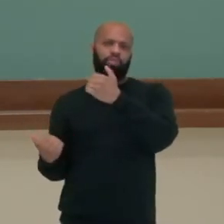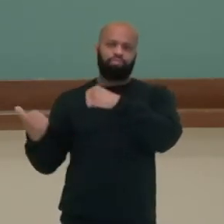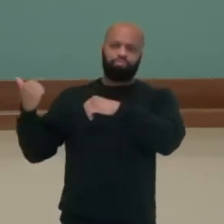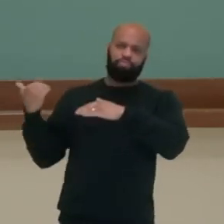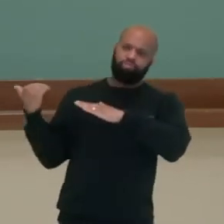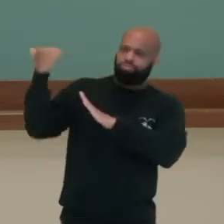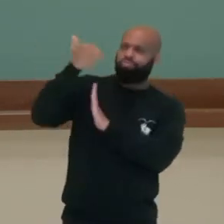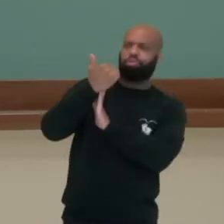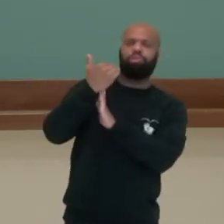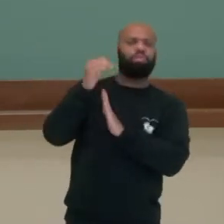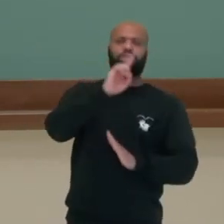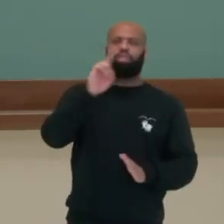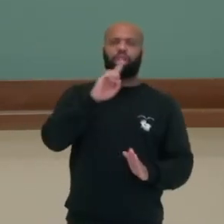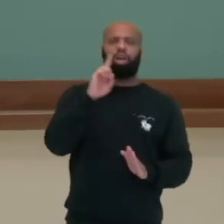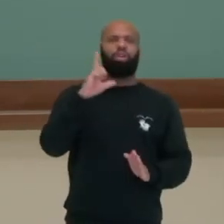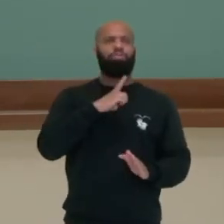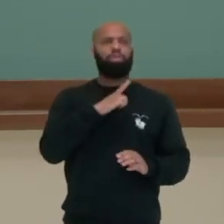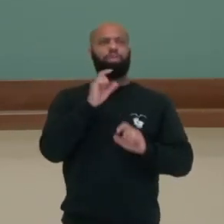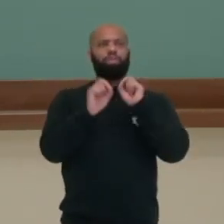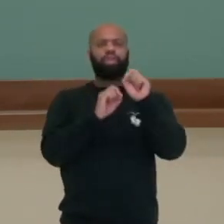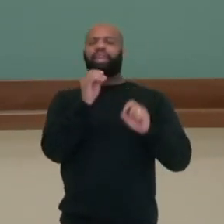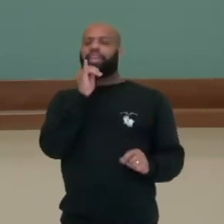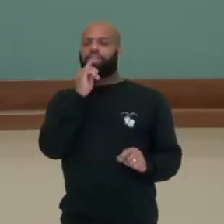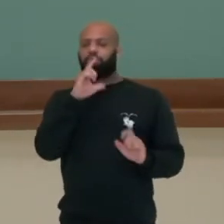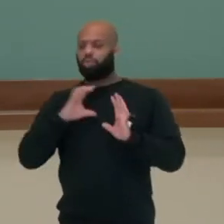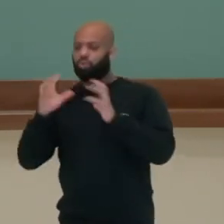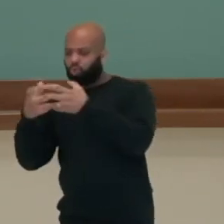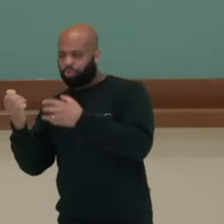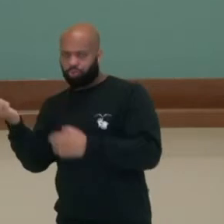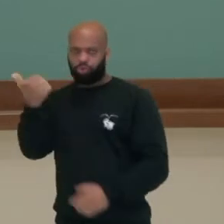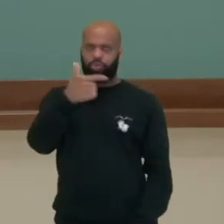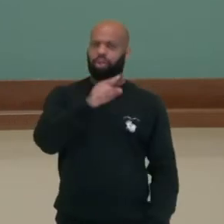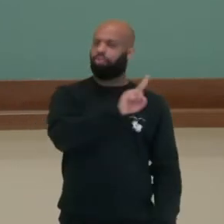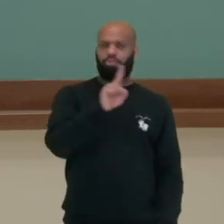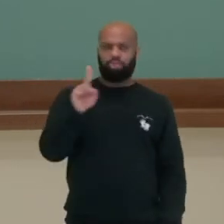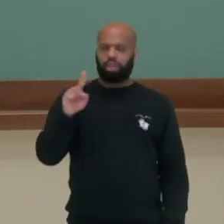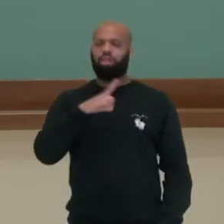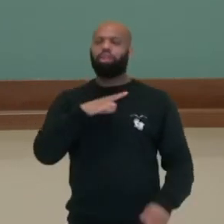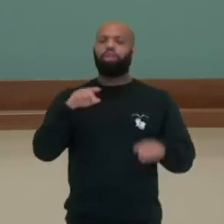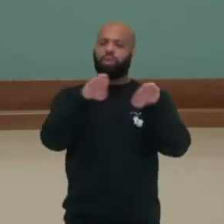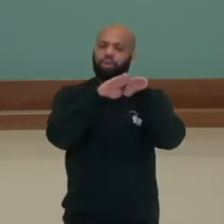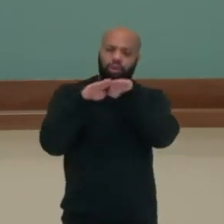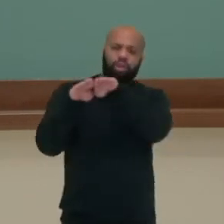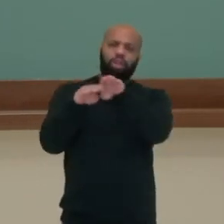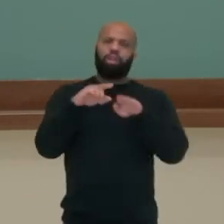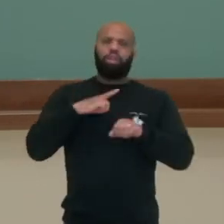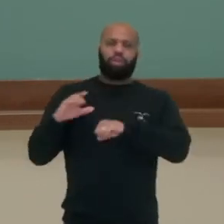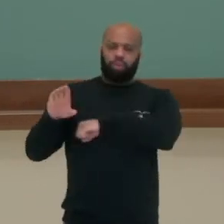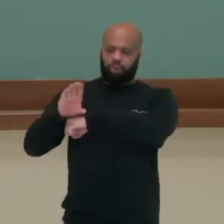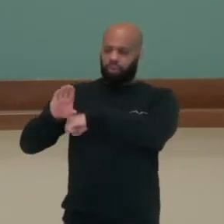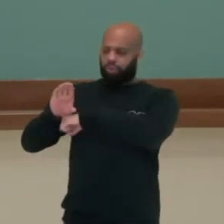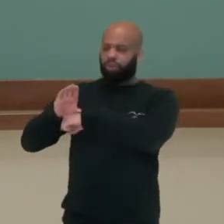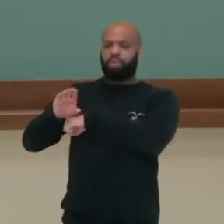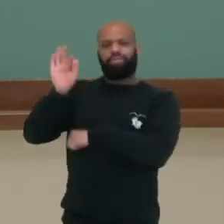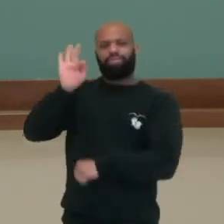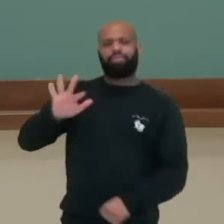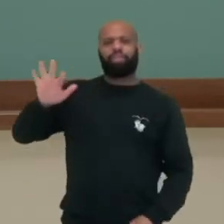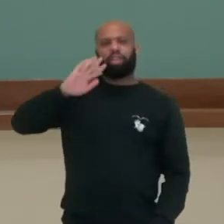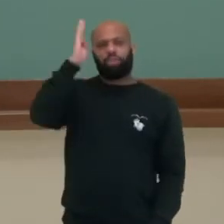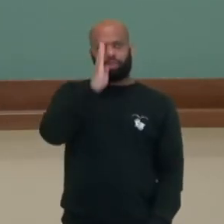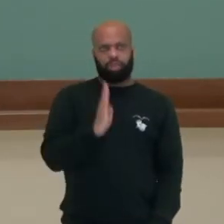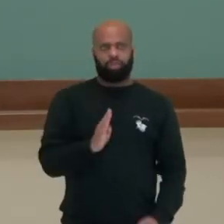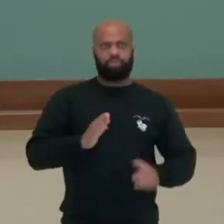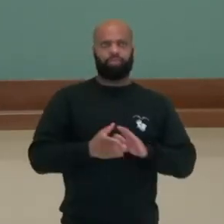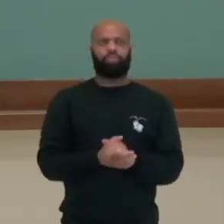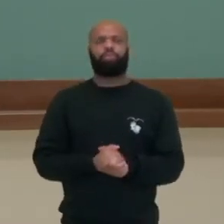Brasil pode colocar um grupo sobre outro grupo. Todos somos iguais, é o que diz a Constituição do Brasil. Vamos